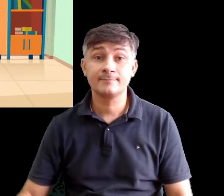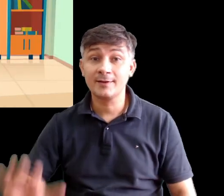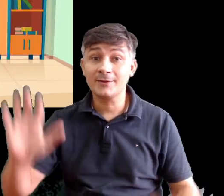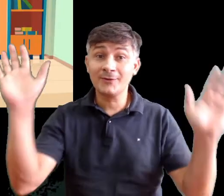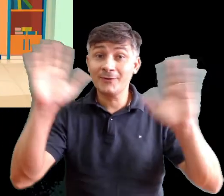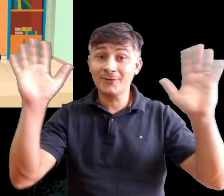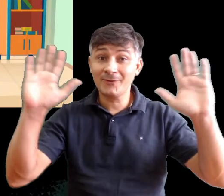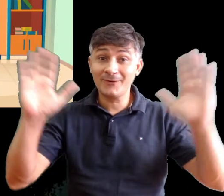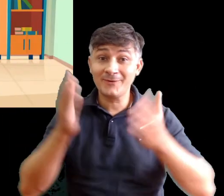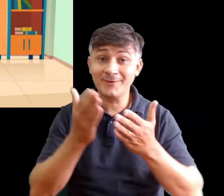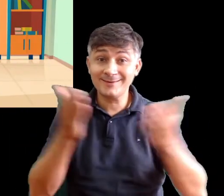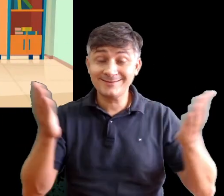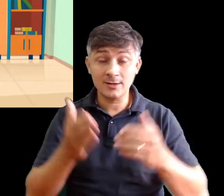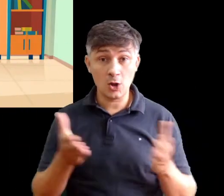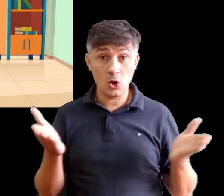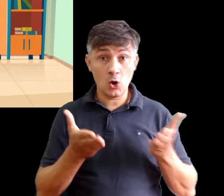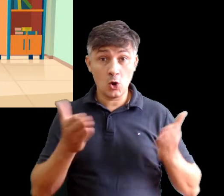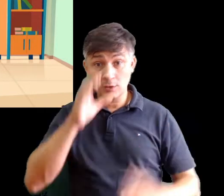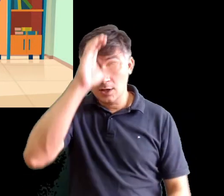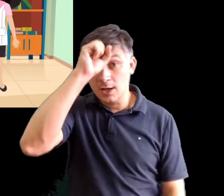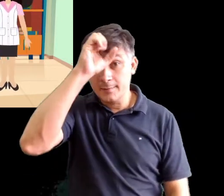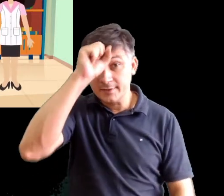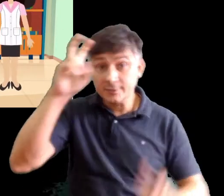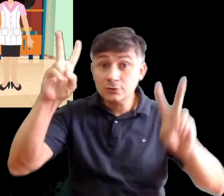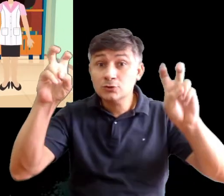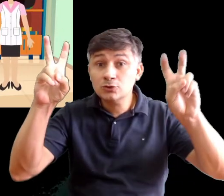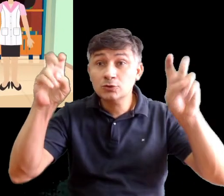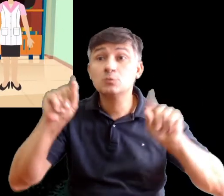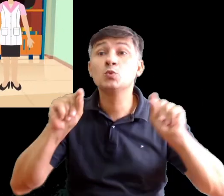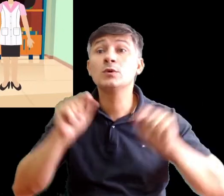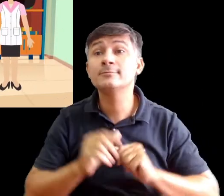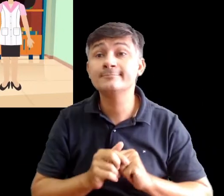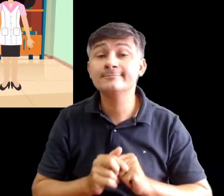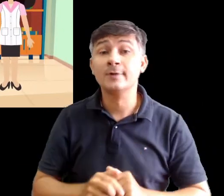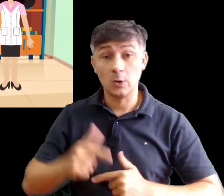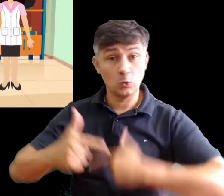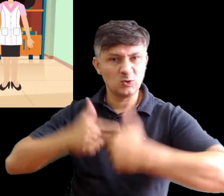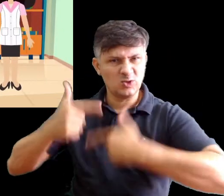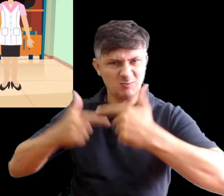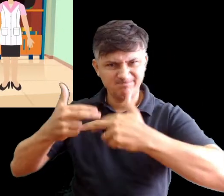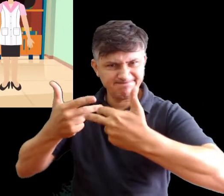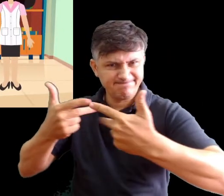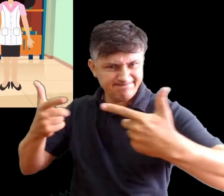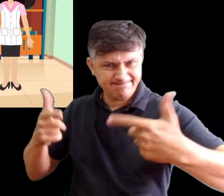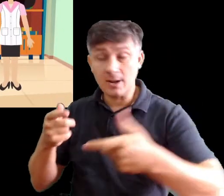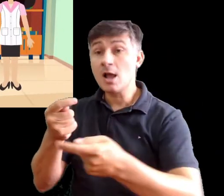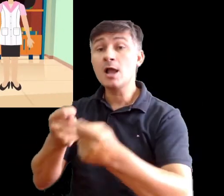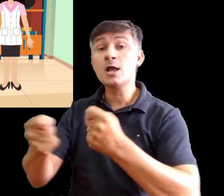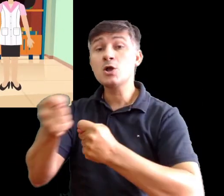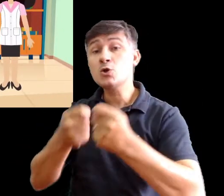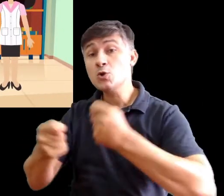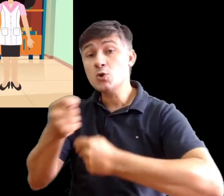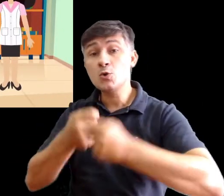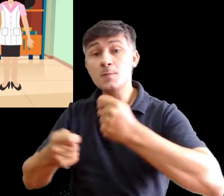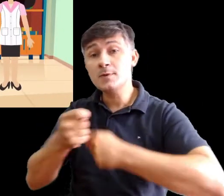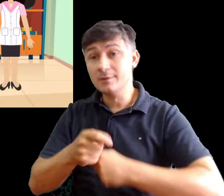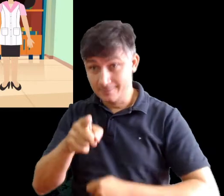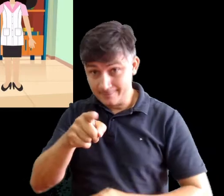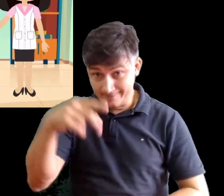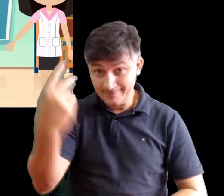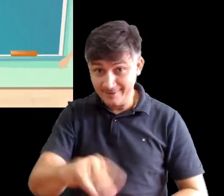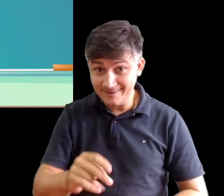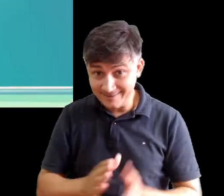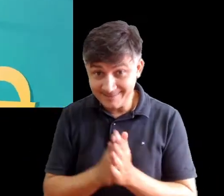Olá, pessoal! Hoje nós vamos aprender sobre o trabalho e os setores da economia.